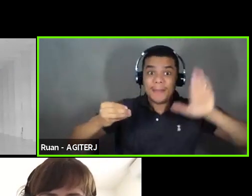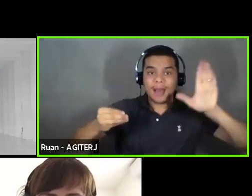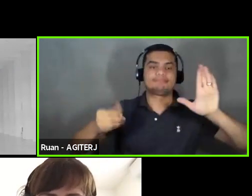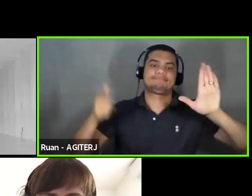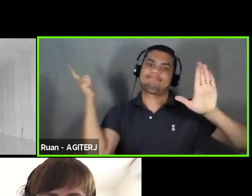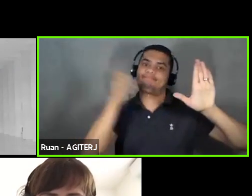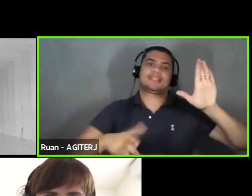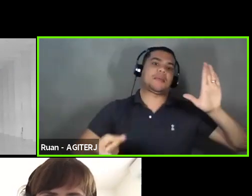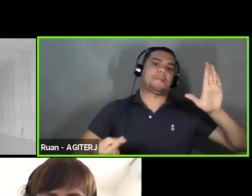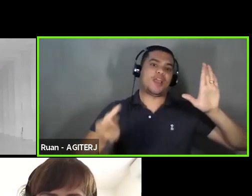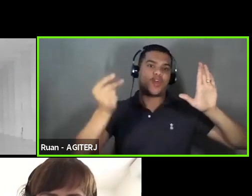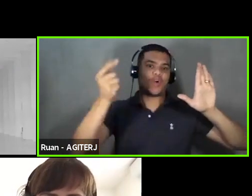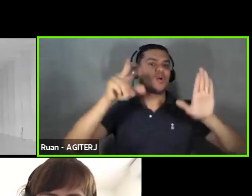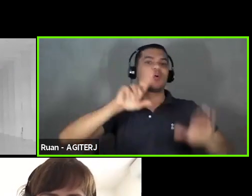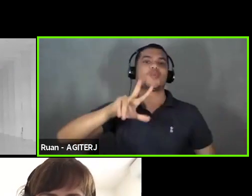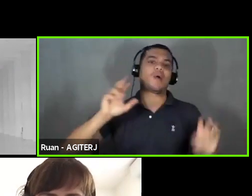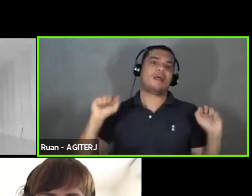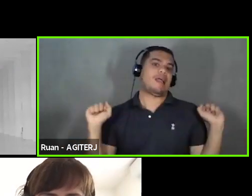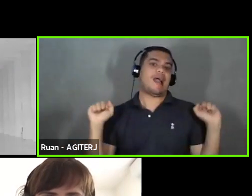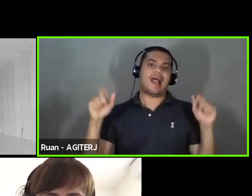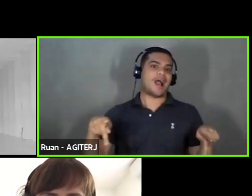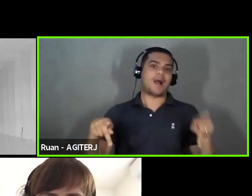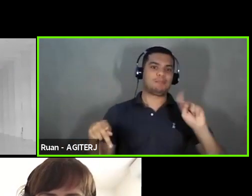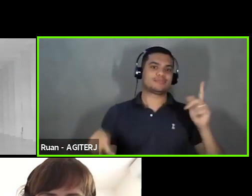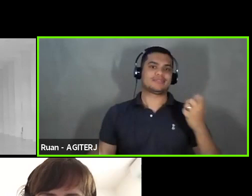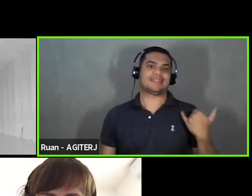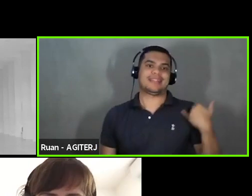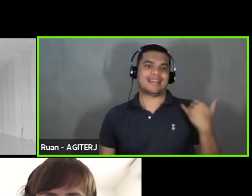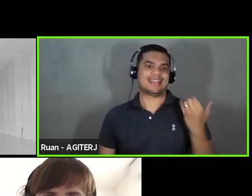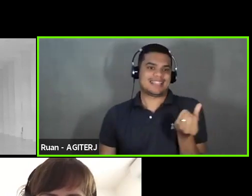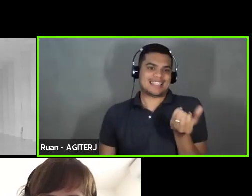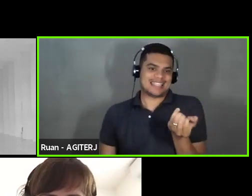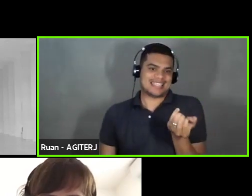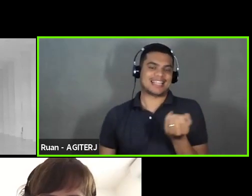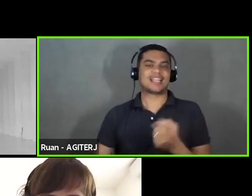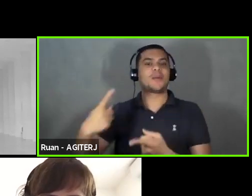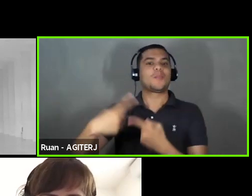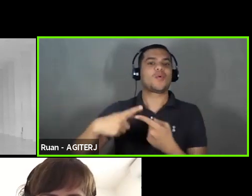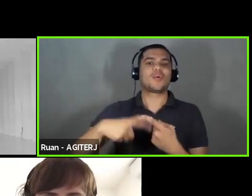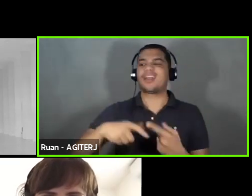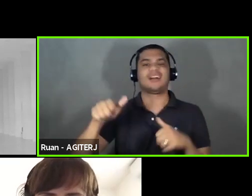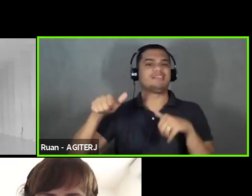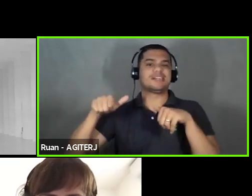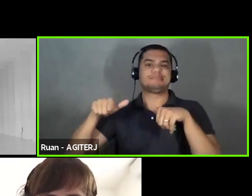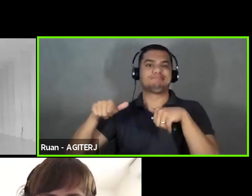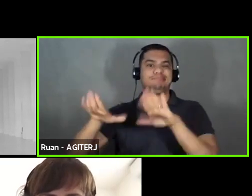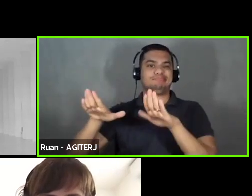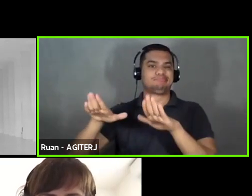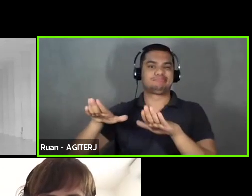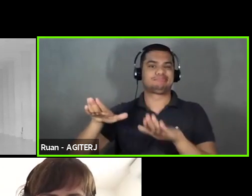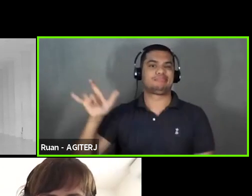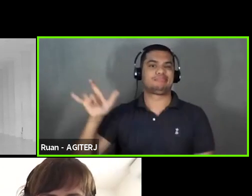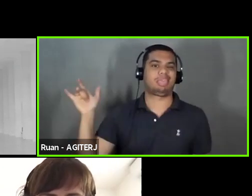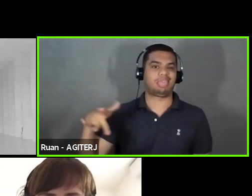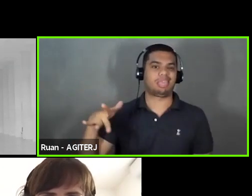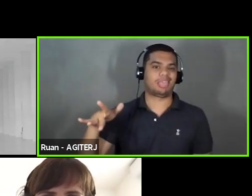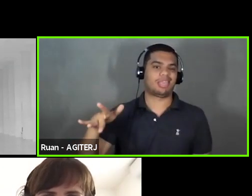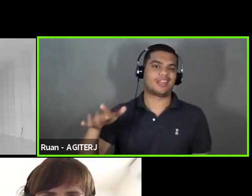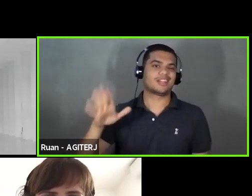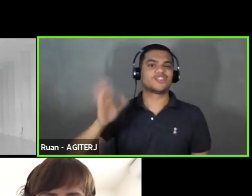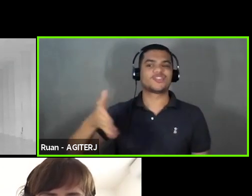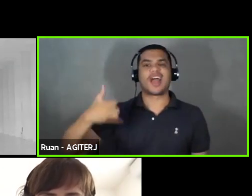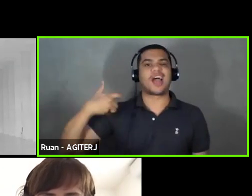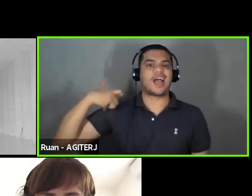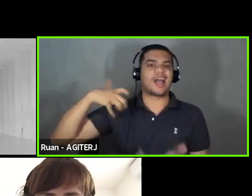não vai ser aposentado aos 60 anos porque a gente não serve mais, muito pelo contrário. Então, o que